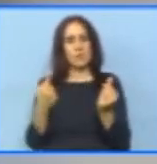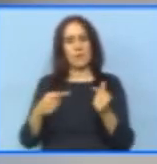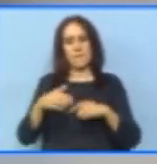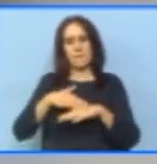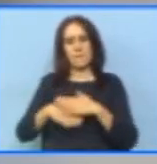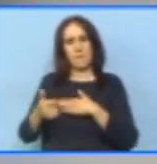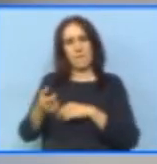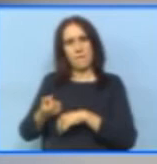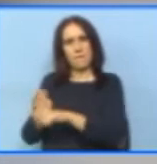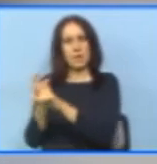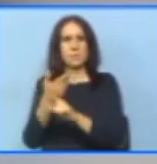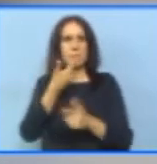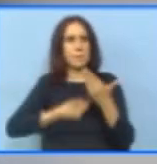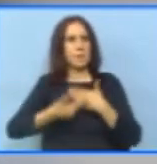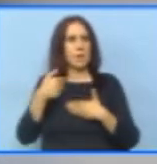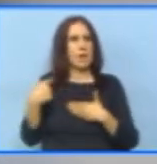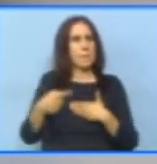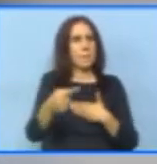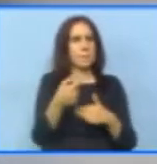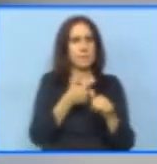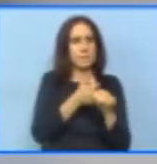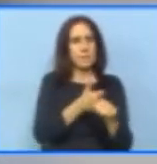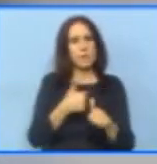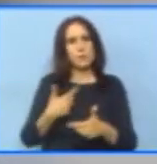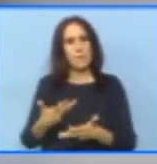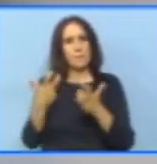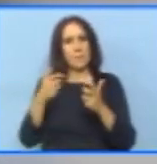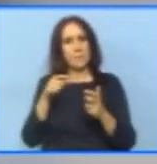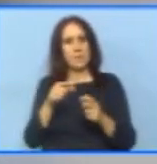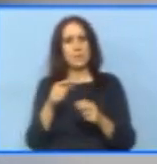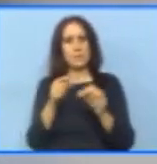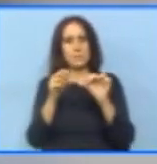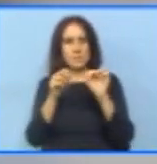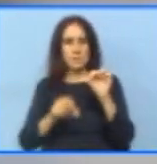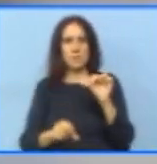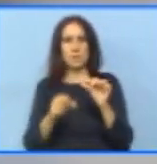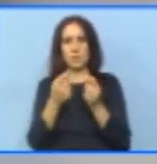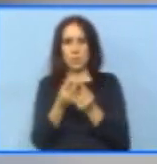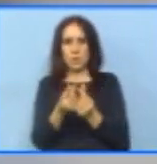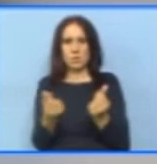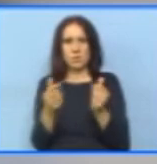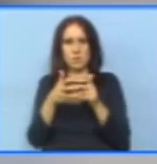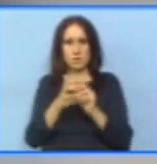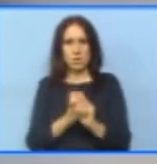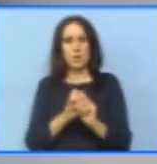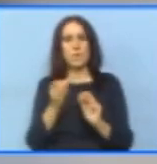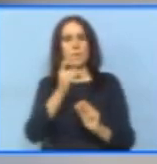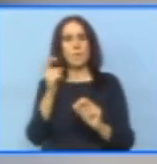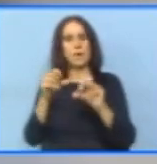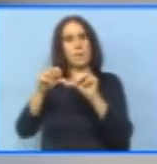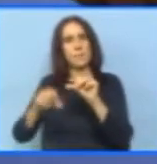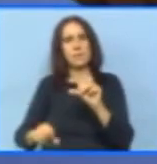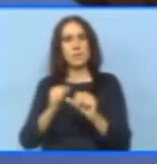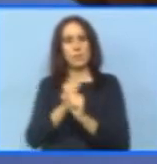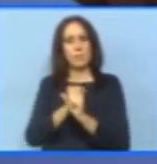pelos pedidos que nos fazem diariamente. Queremos fazer com que esta mensagem de oração, com esta mensagem de paz, esteja presente no